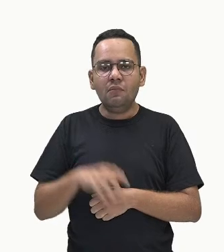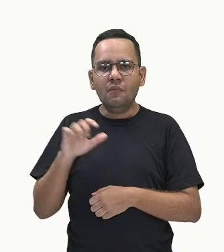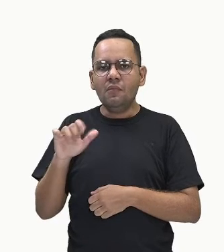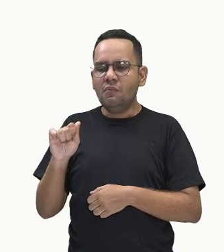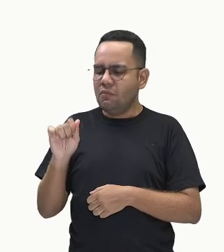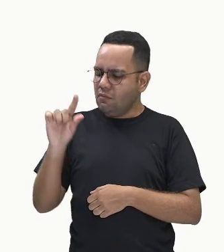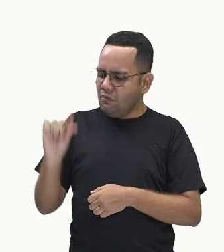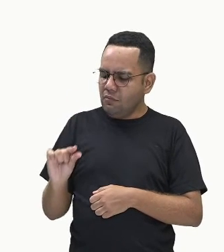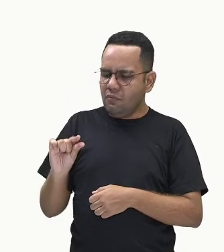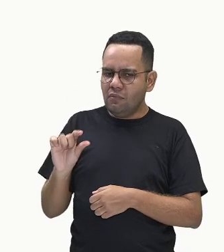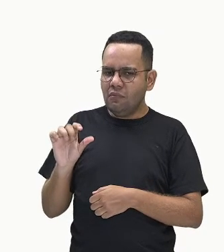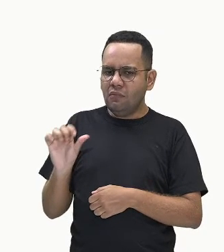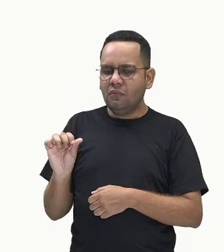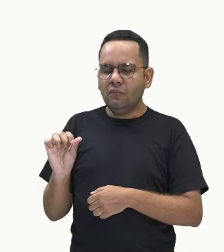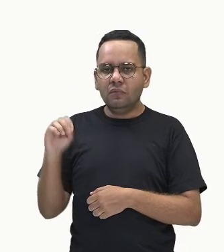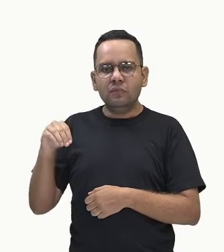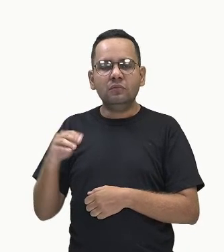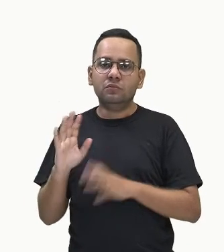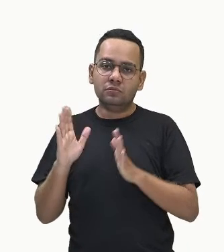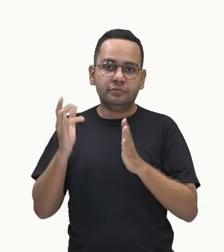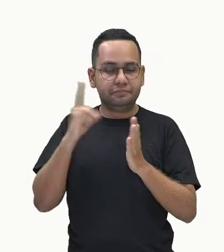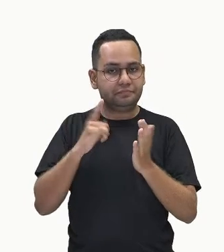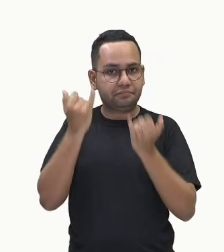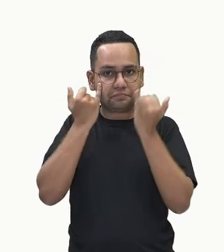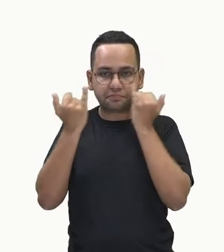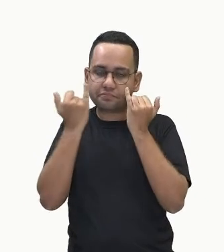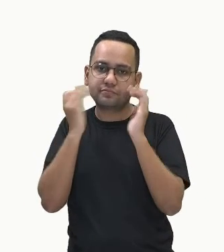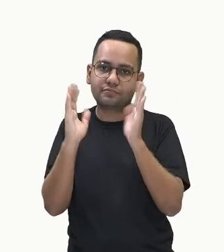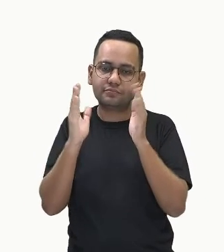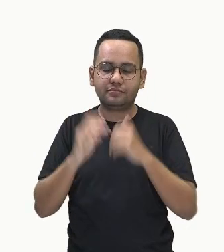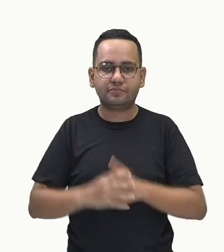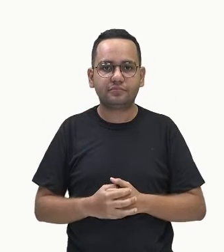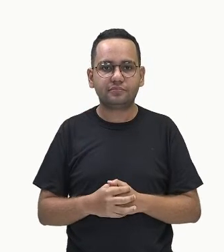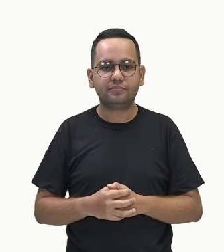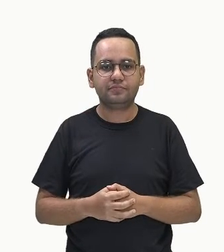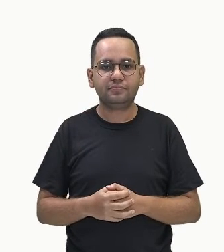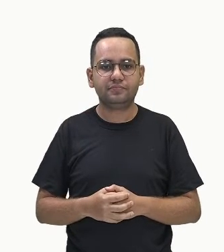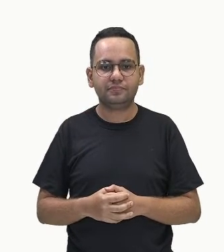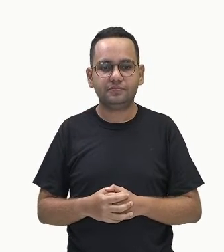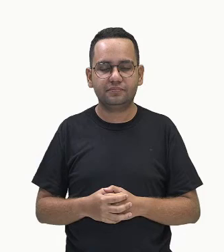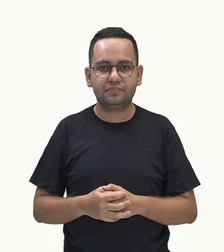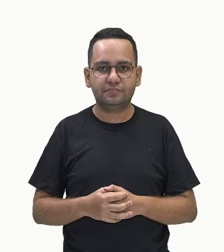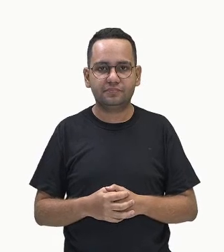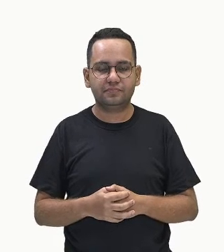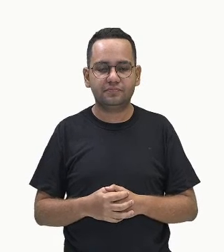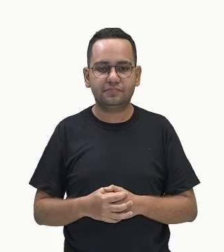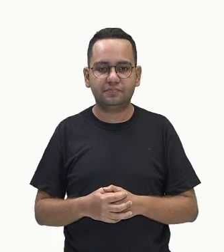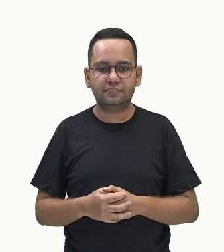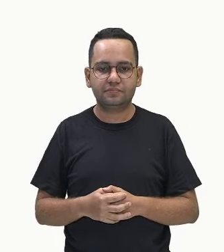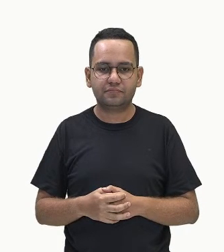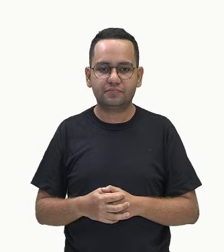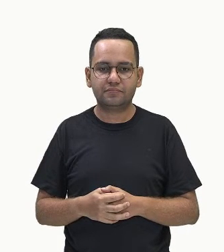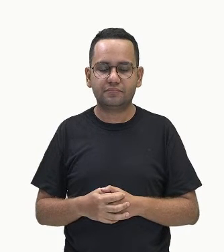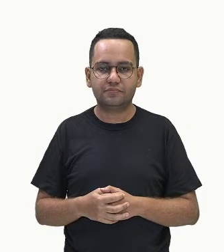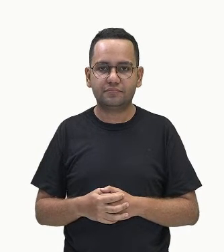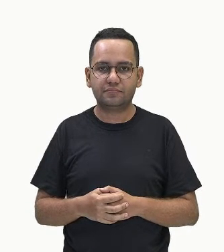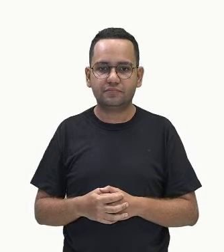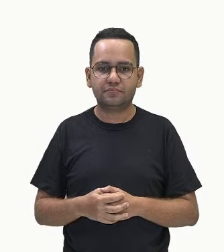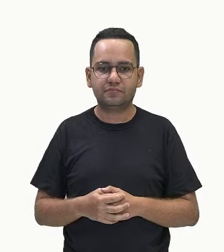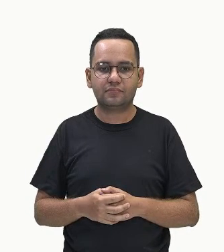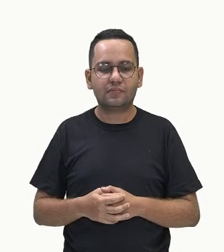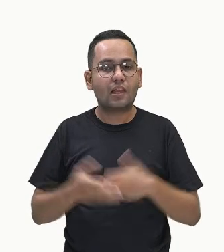temos? Sim, todo o problema aí já nos deu essas informações. Então, o que a gente precisa? Nós vamos